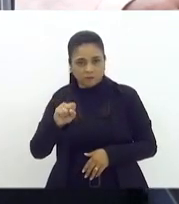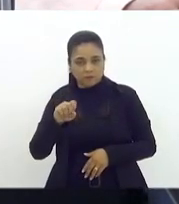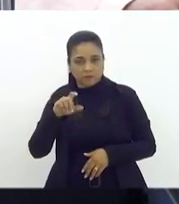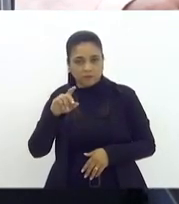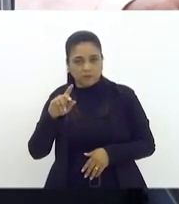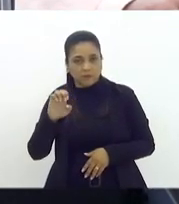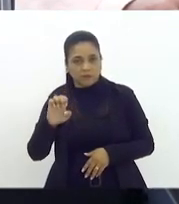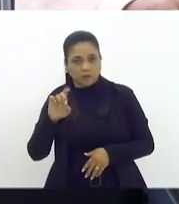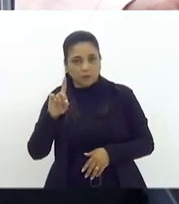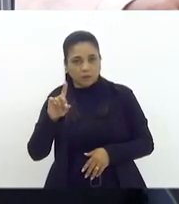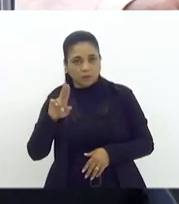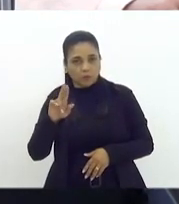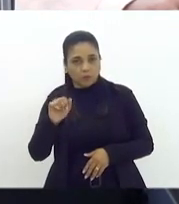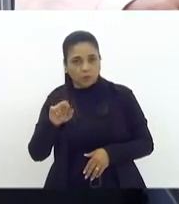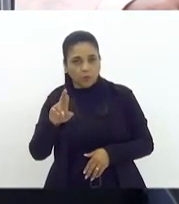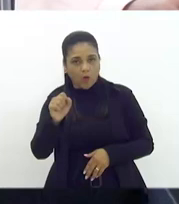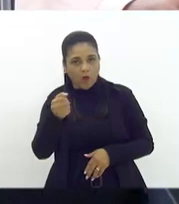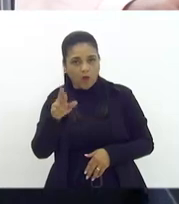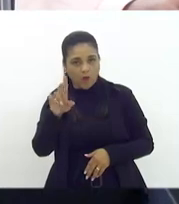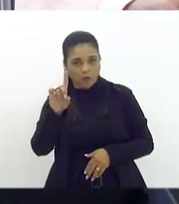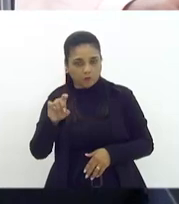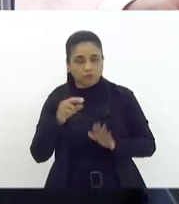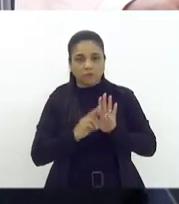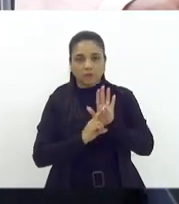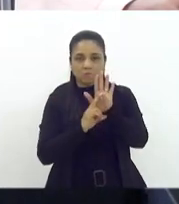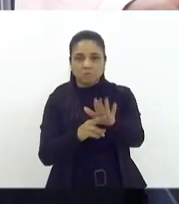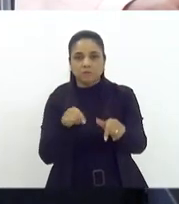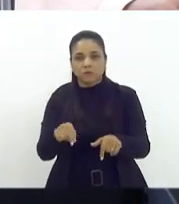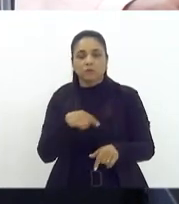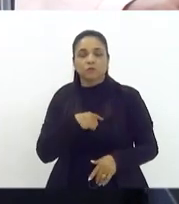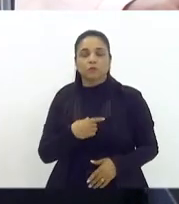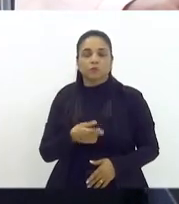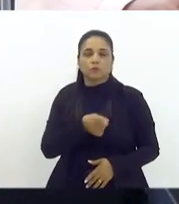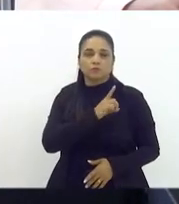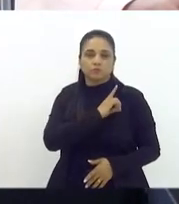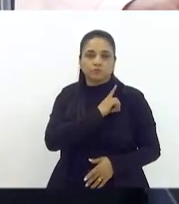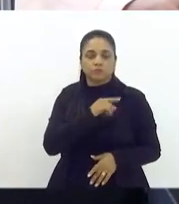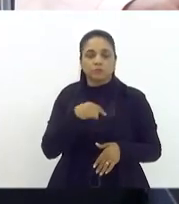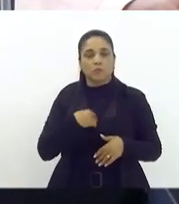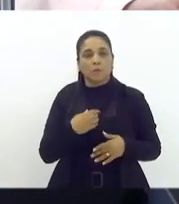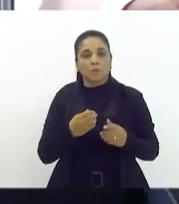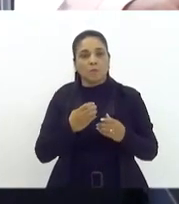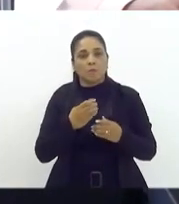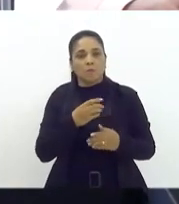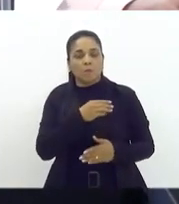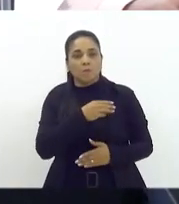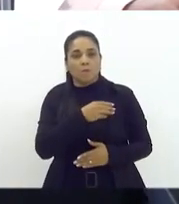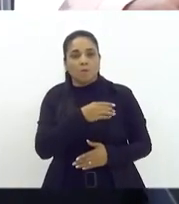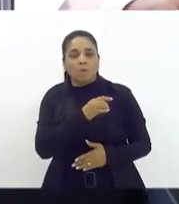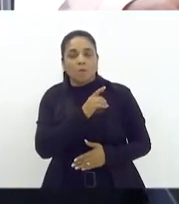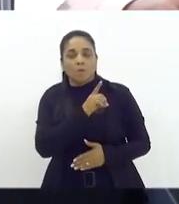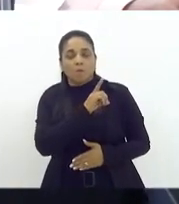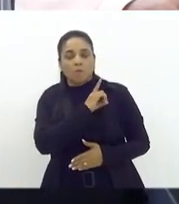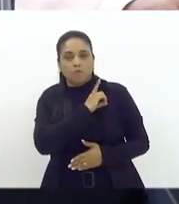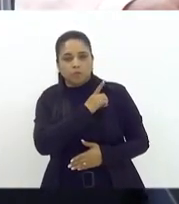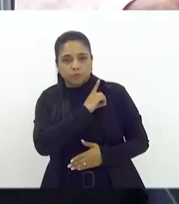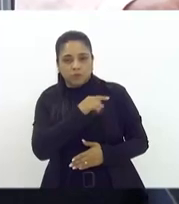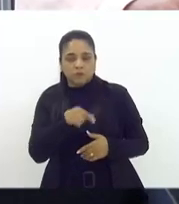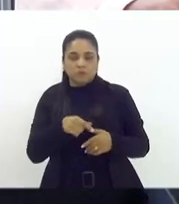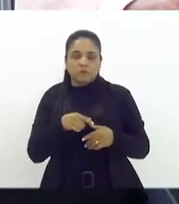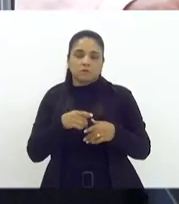o secretário da Polícia Civil do Rio de Janeiro Lembrando que a gente tem também uma oitiva próxima